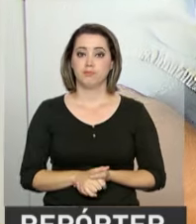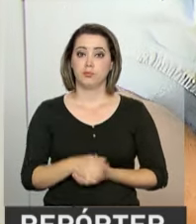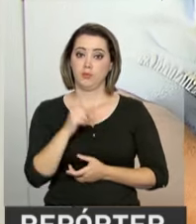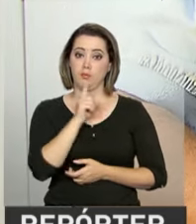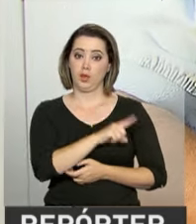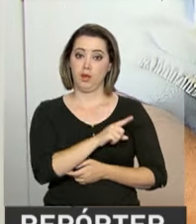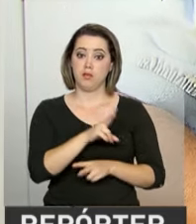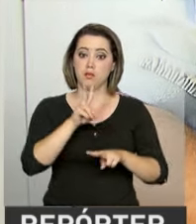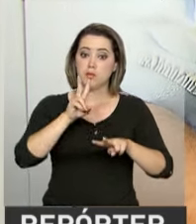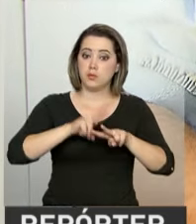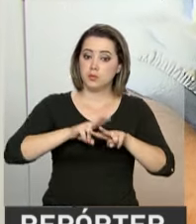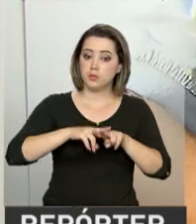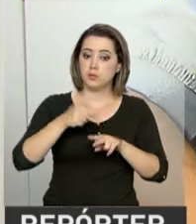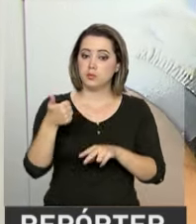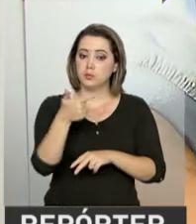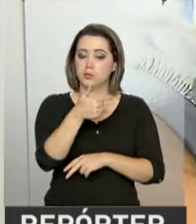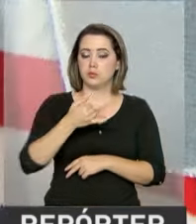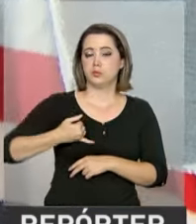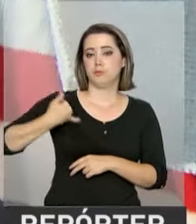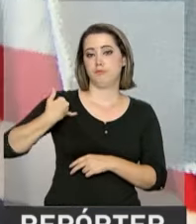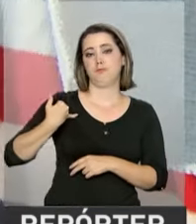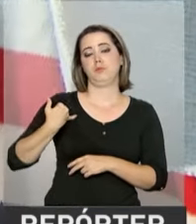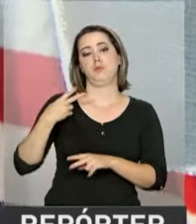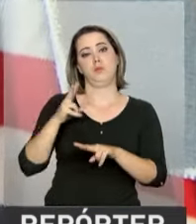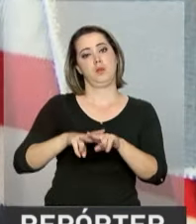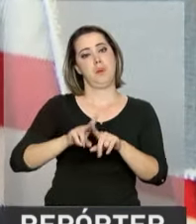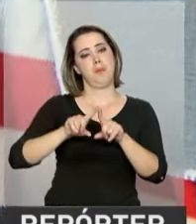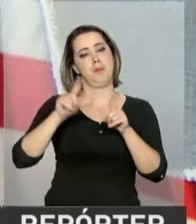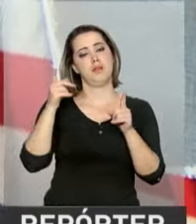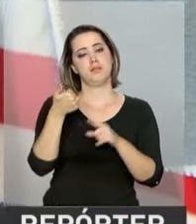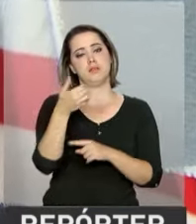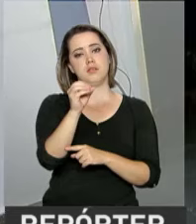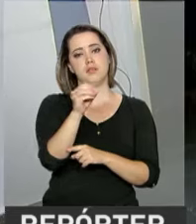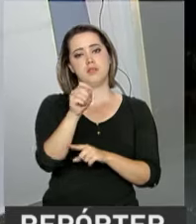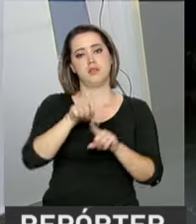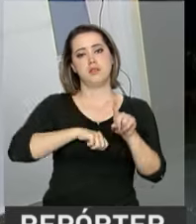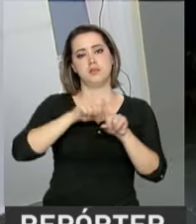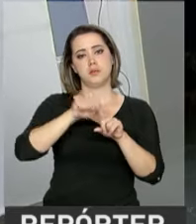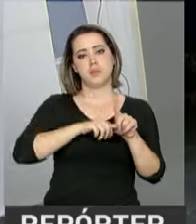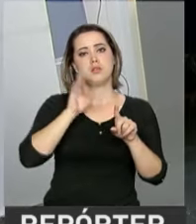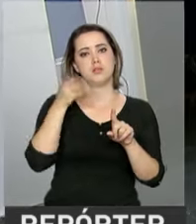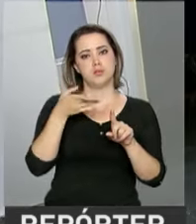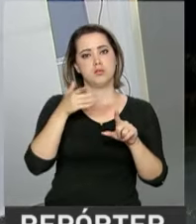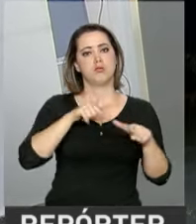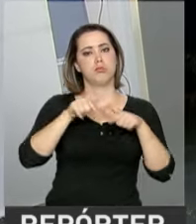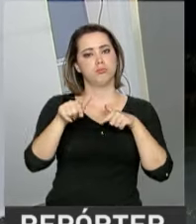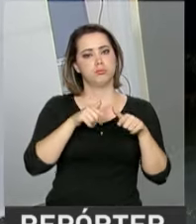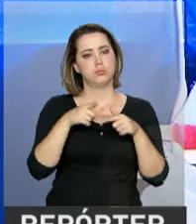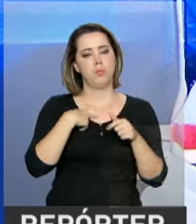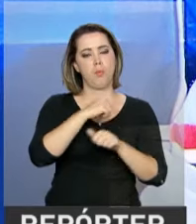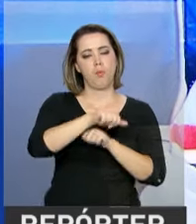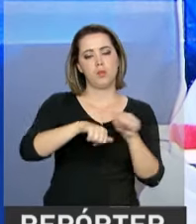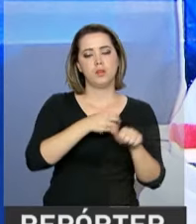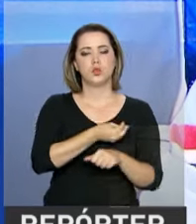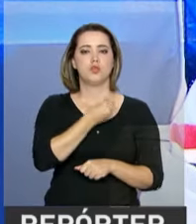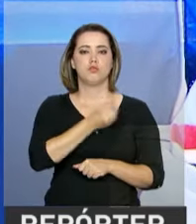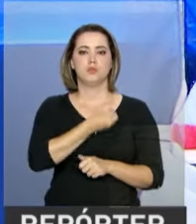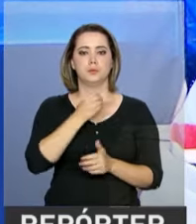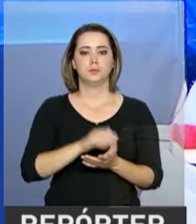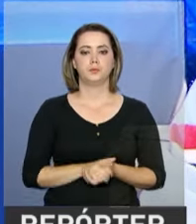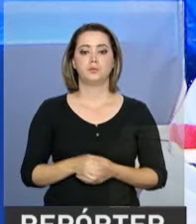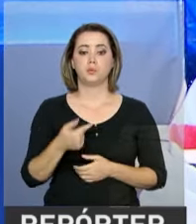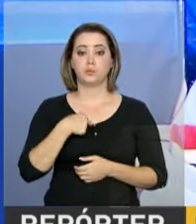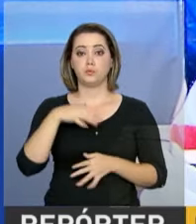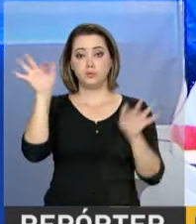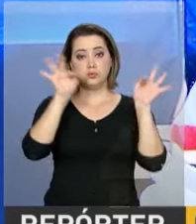Claudiano foi condenado a 12 anos de prisão, mas há 10 meses tem mantido o compromisso de mudar de vida. Estou muito feliz, graças